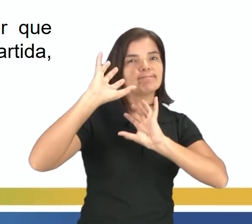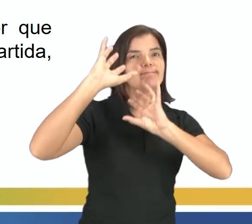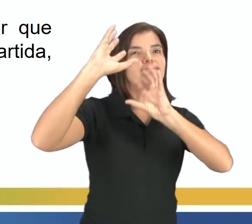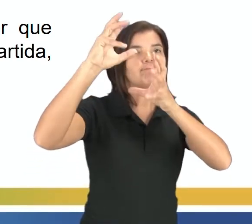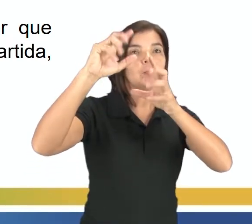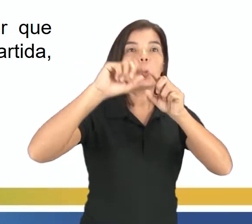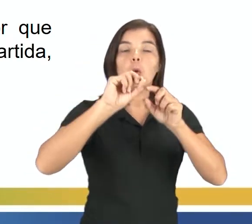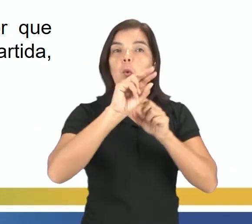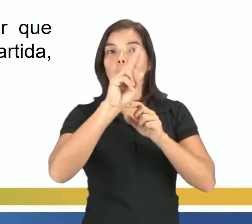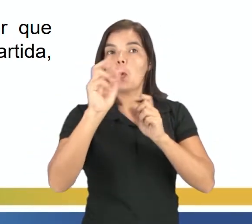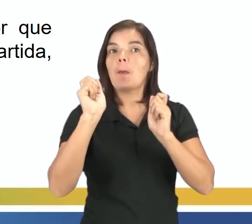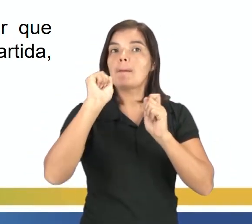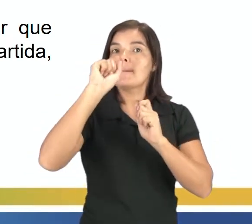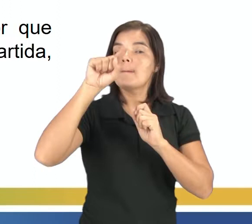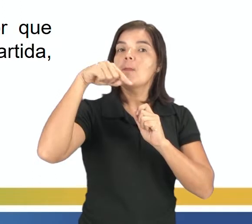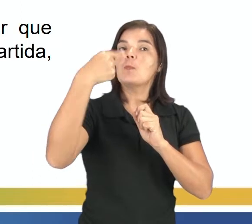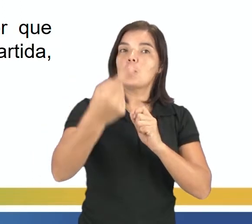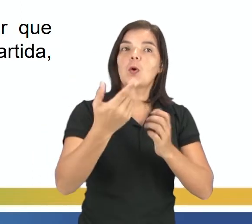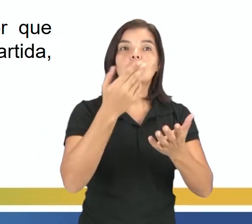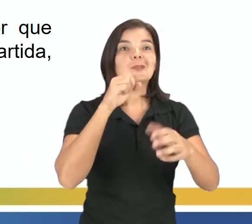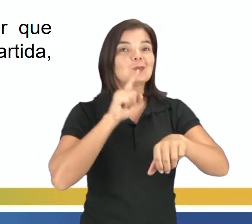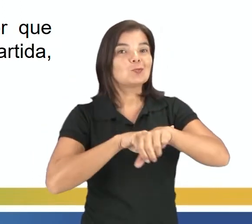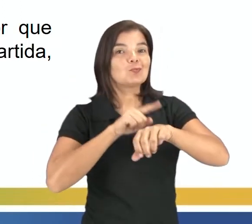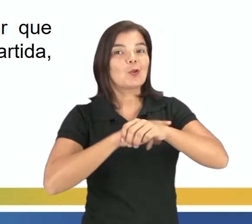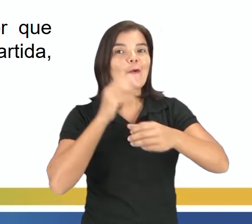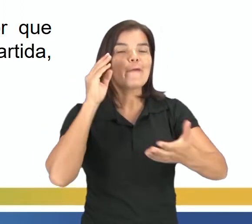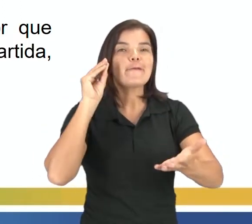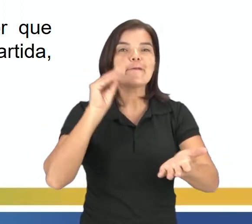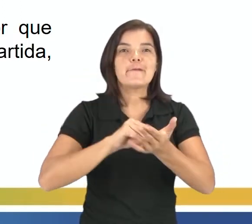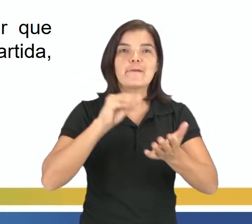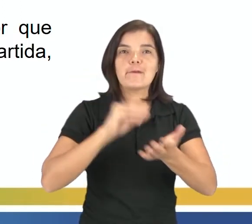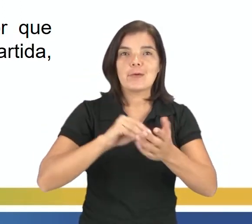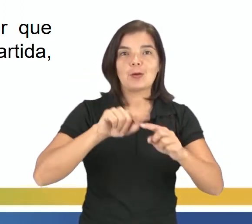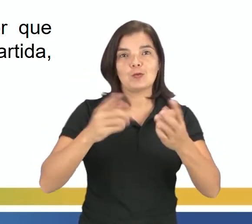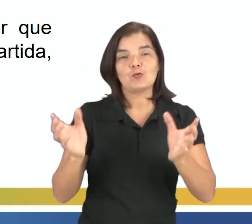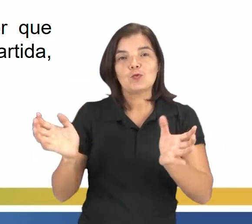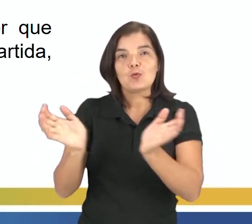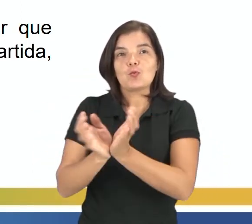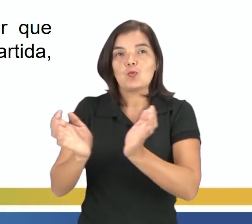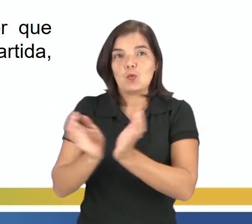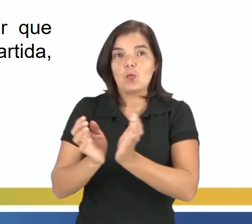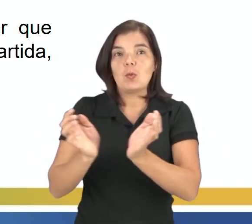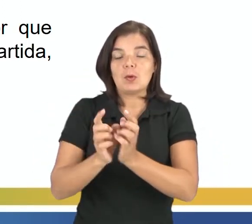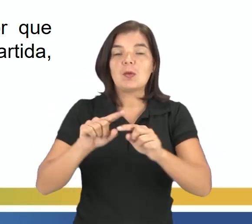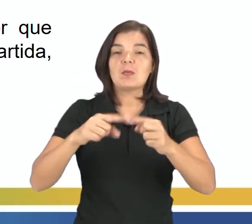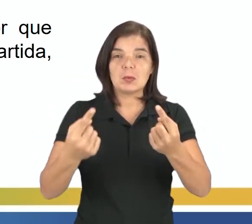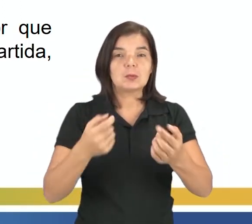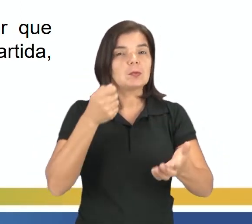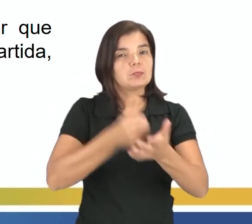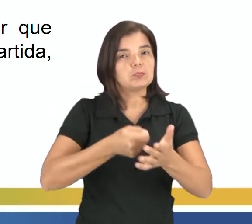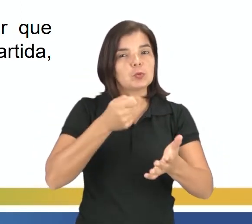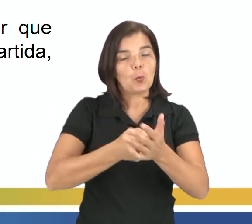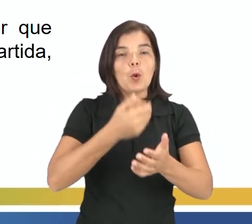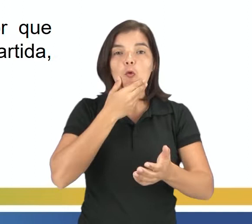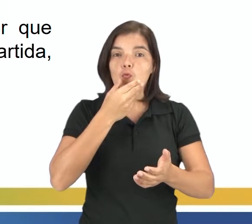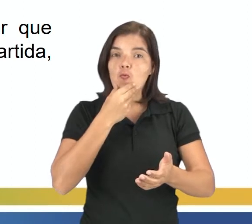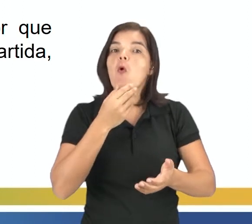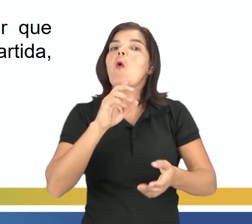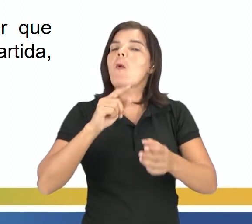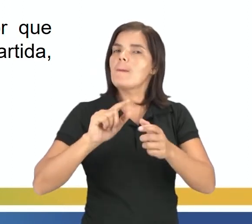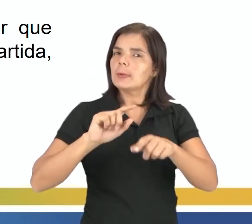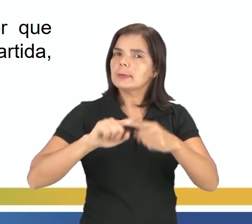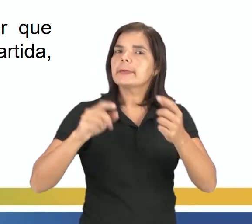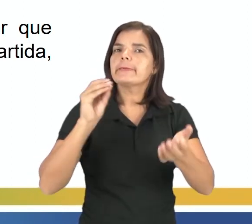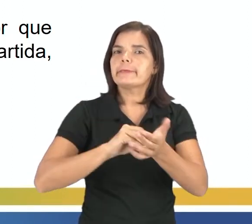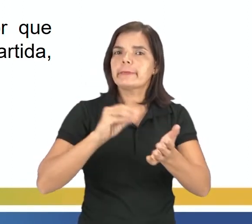arremesso ou pós esgotado o limite de faltas coletivas de uma equipe. Os lances livres devem ser cobrados pelo jogador que